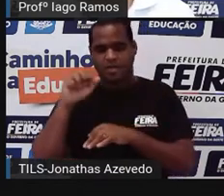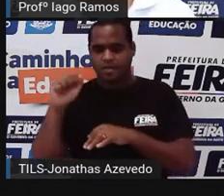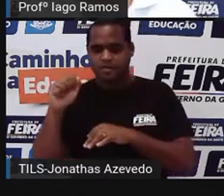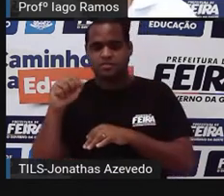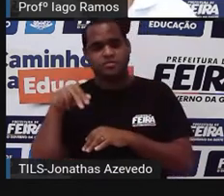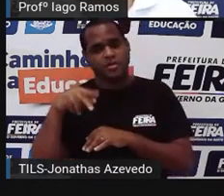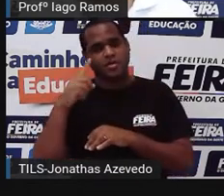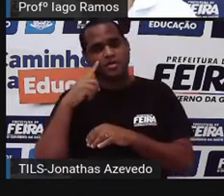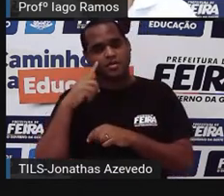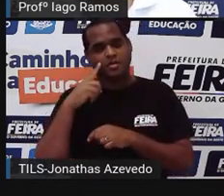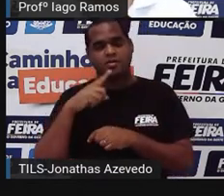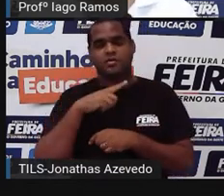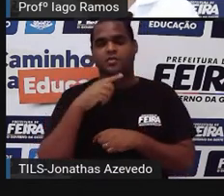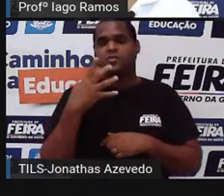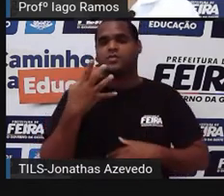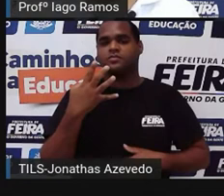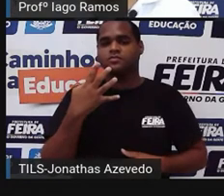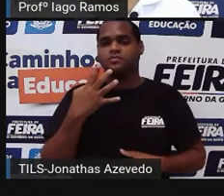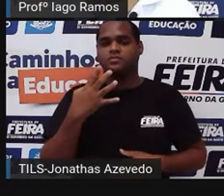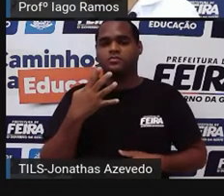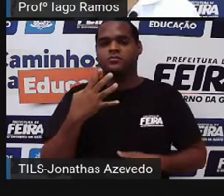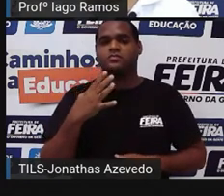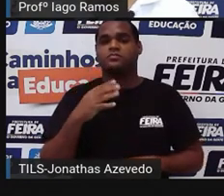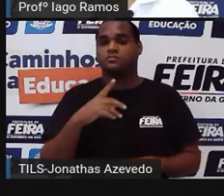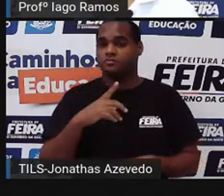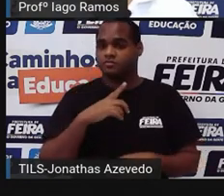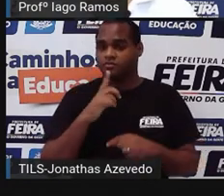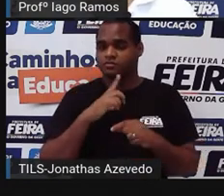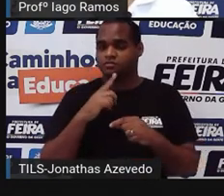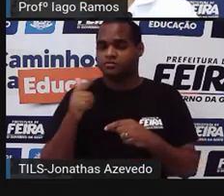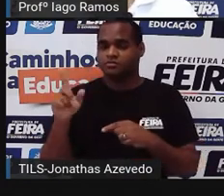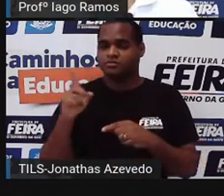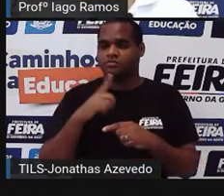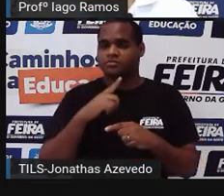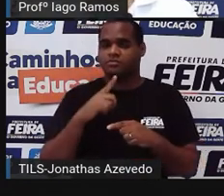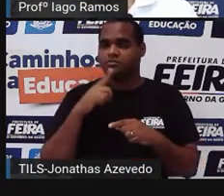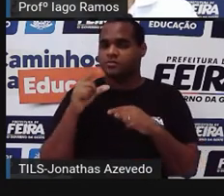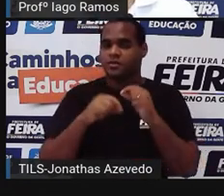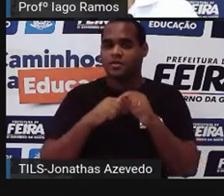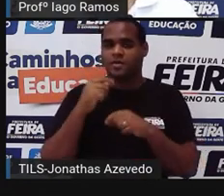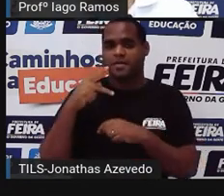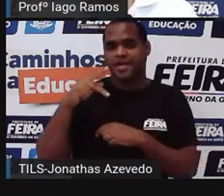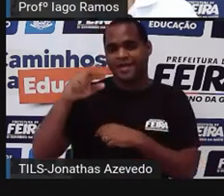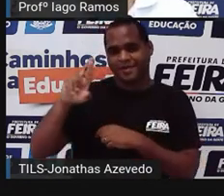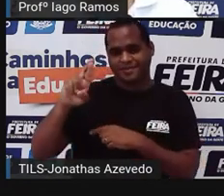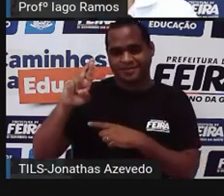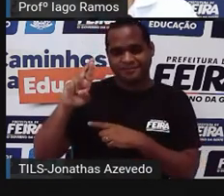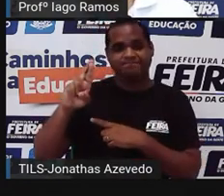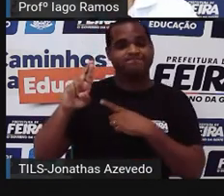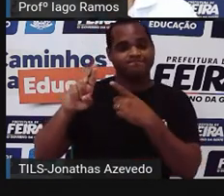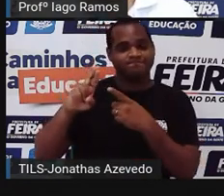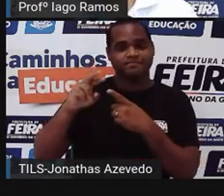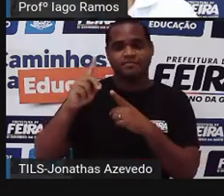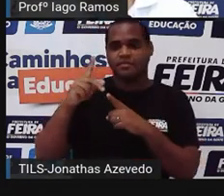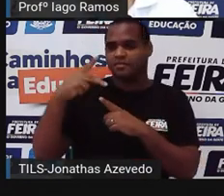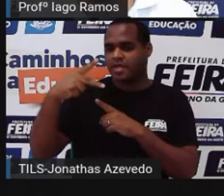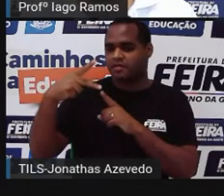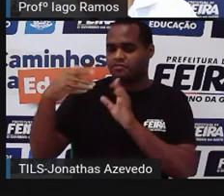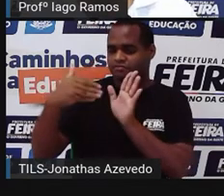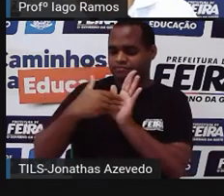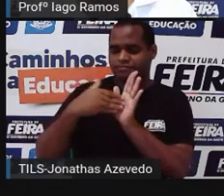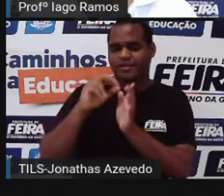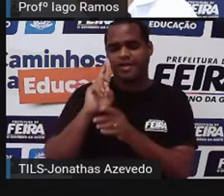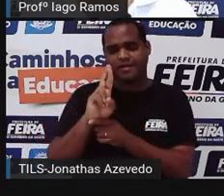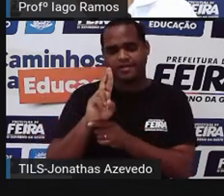no pequeno que é 4 e no grande corresponde ao Pr vai de p até